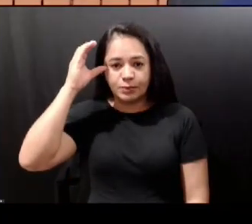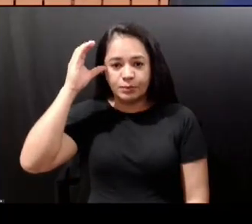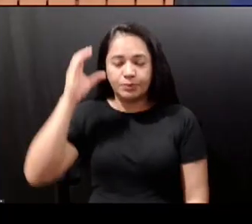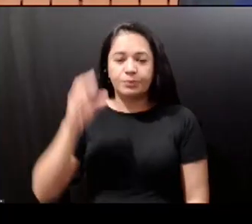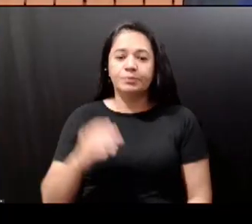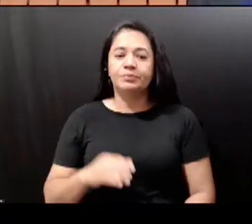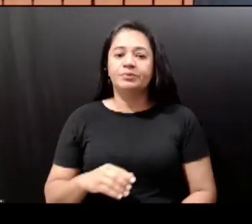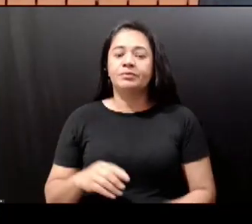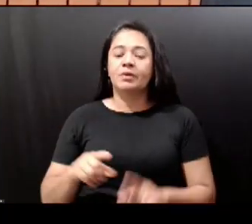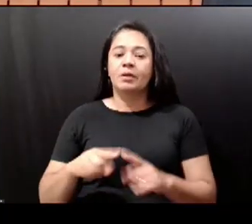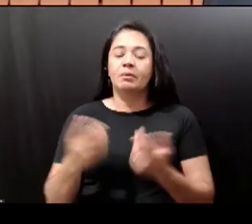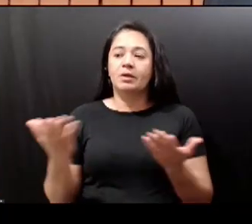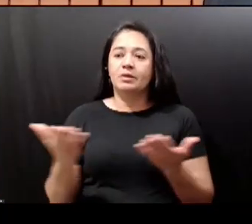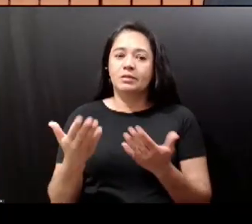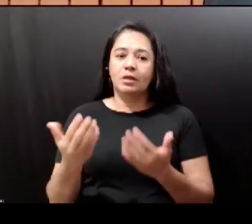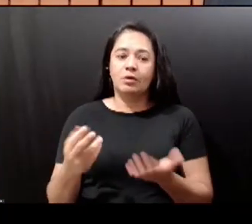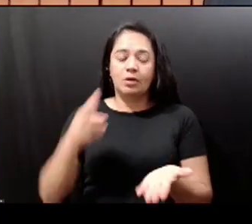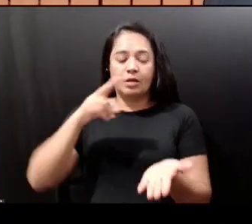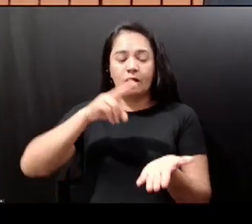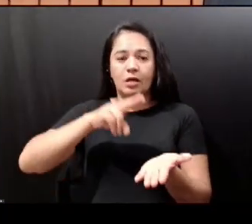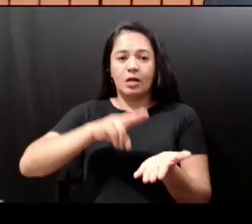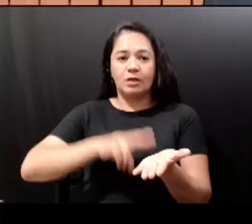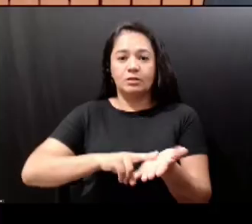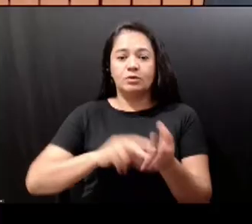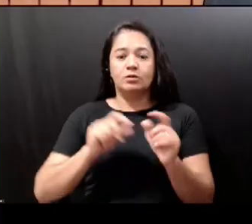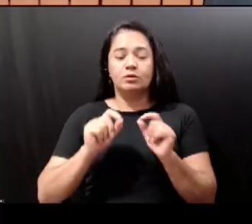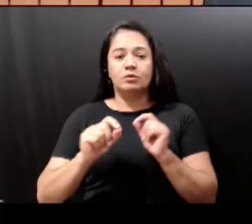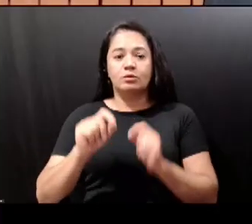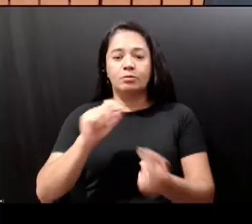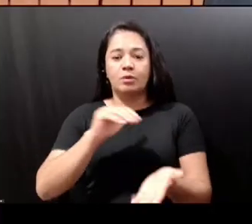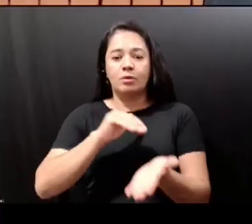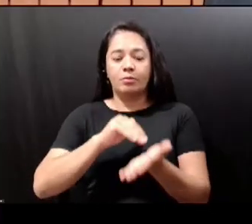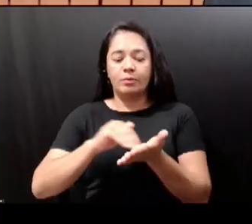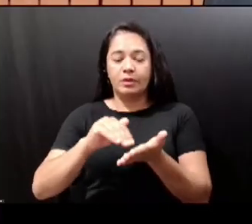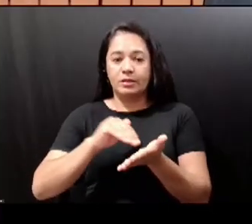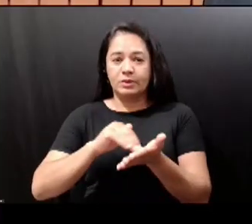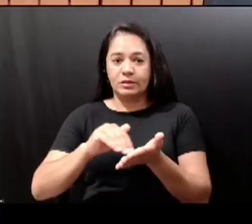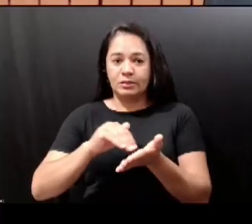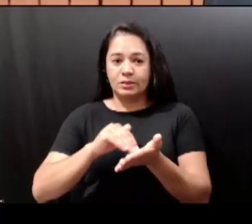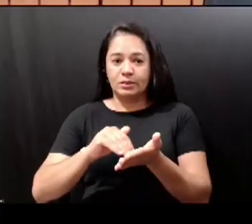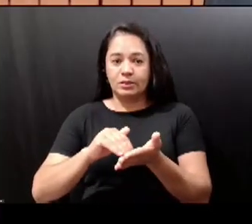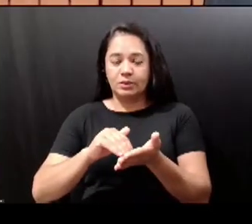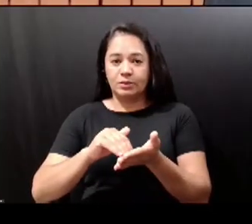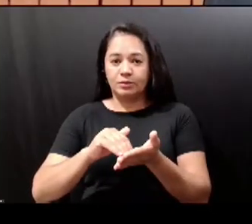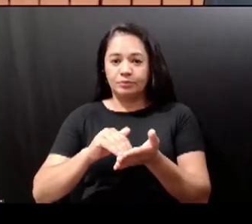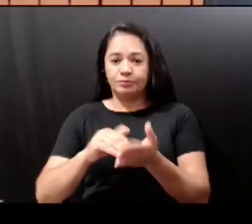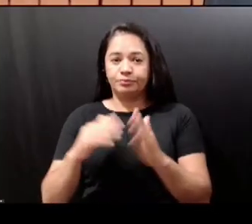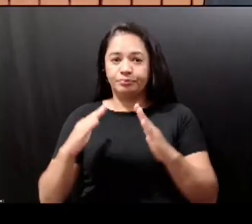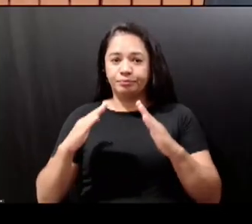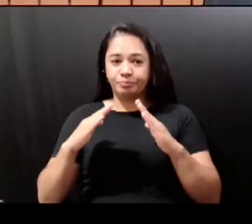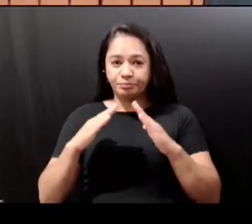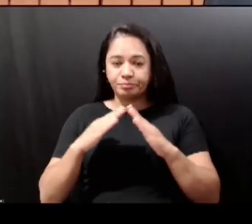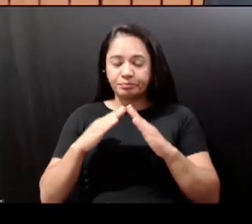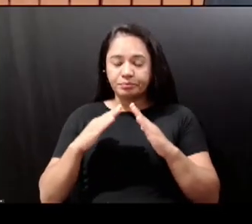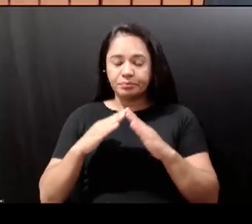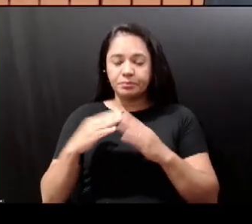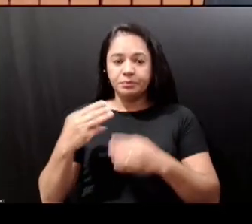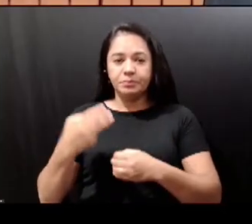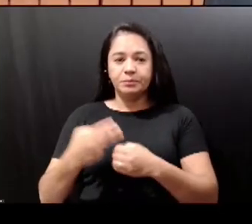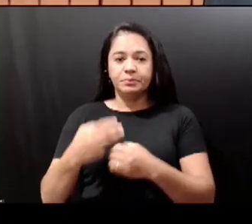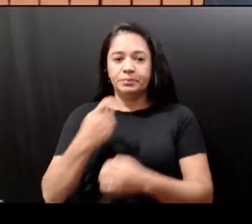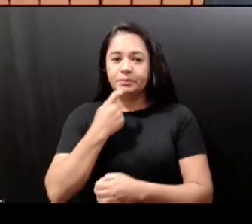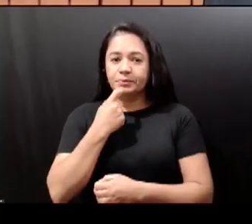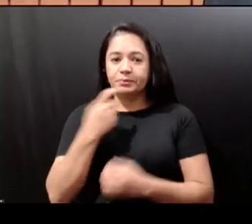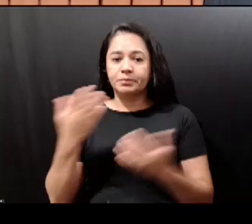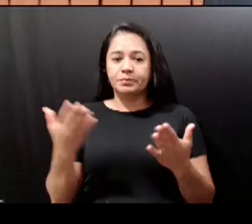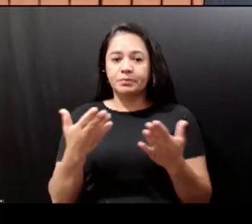convidado a assumir uma pasta importantíssima em uma das secretarias do nosso município, e ele pediu